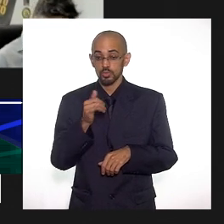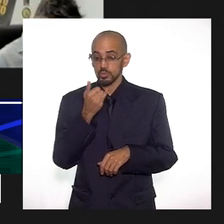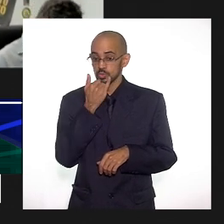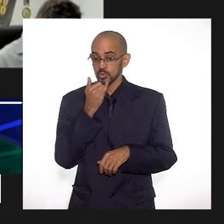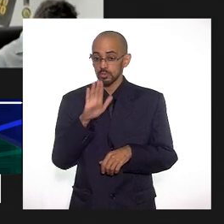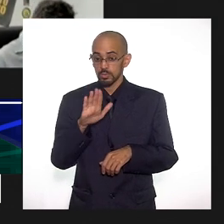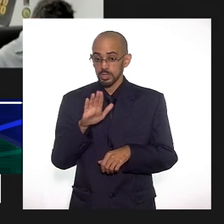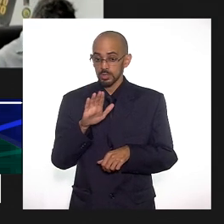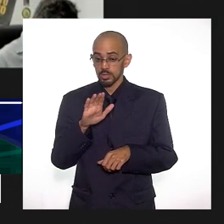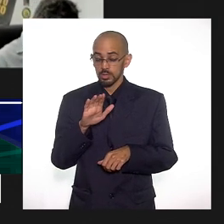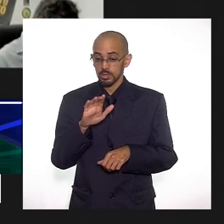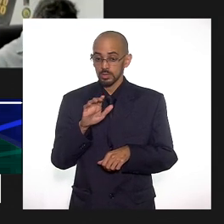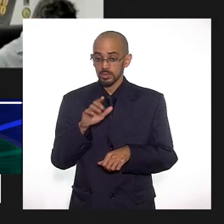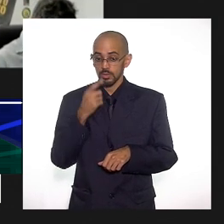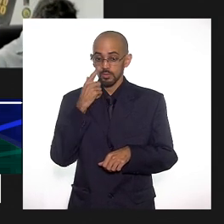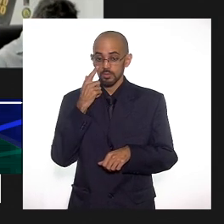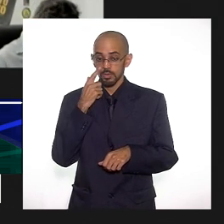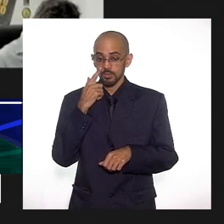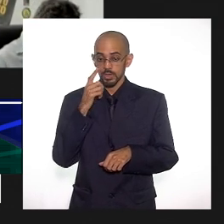Então, vamos